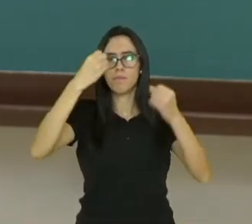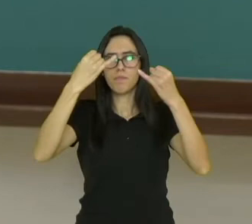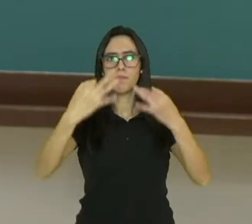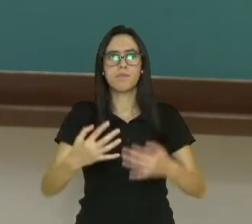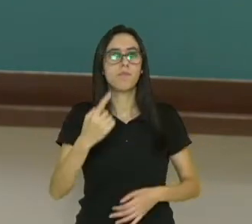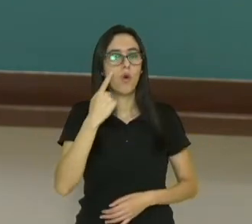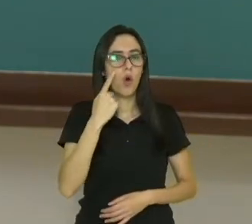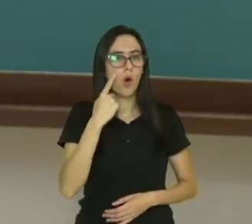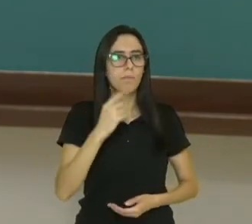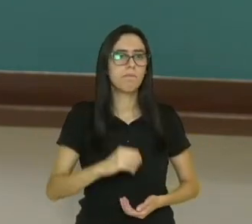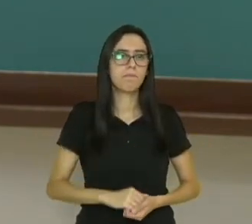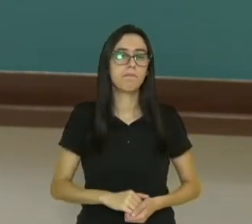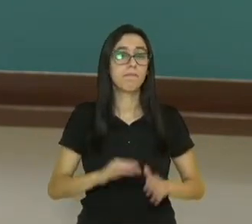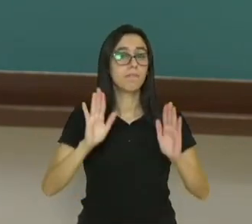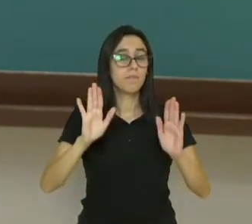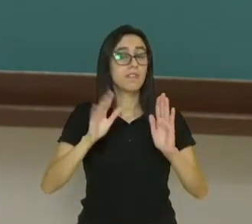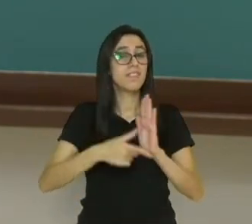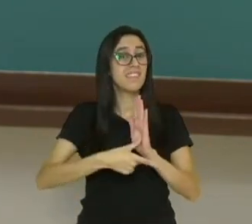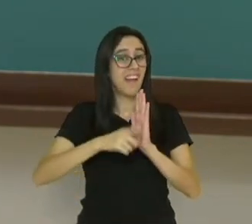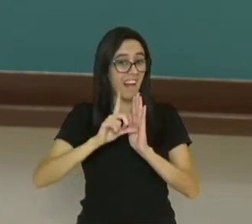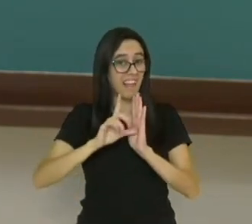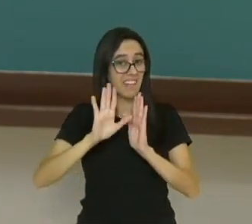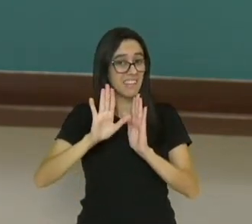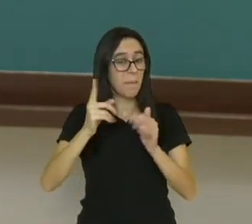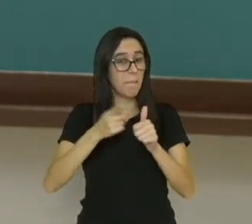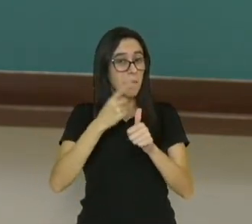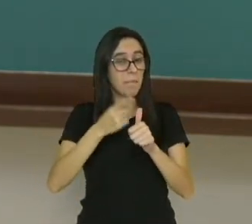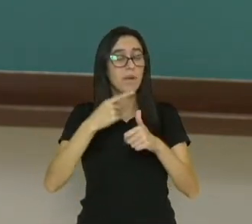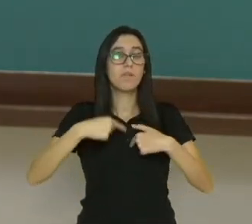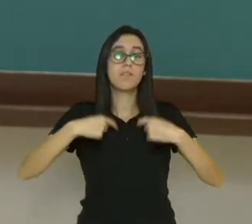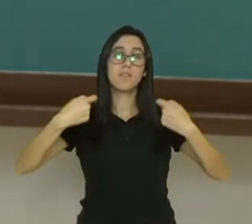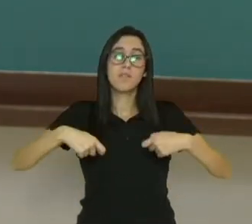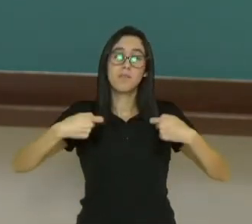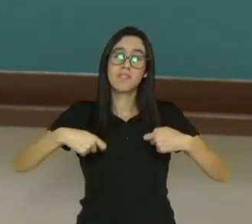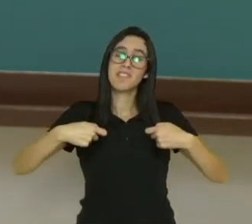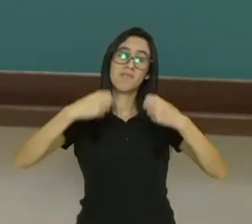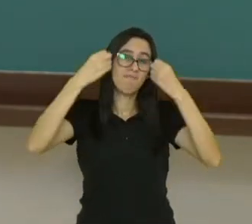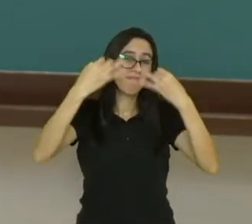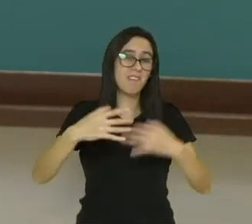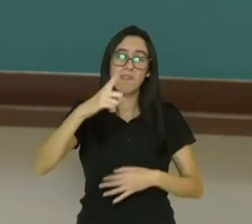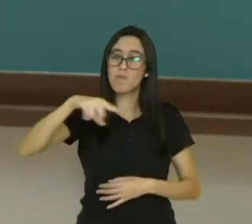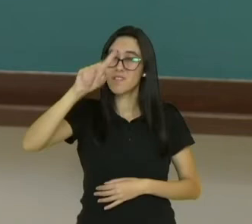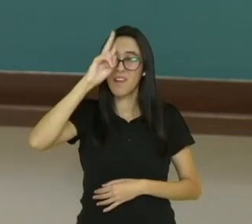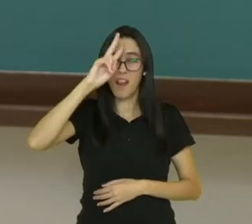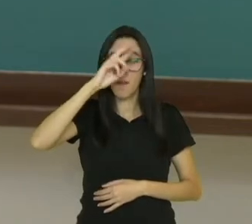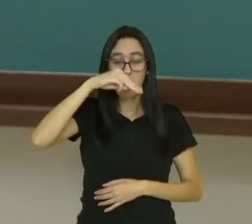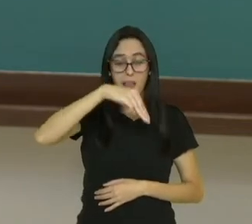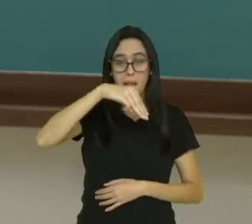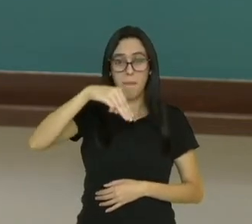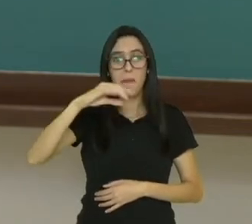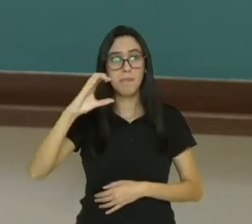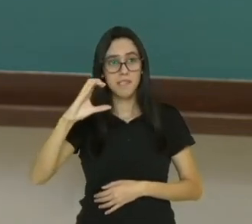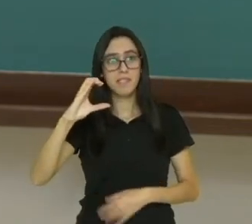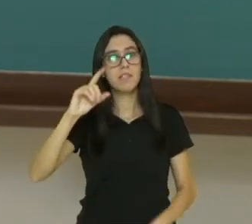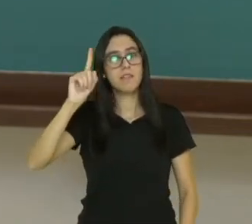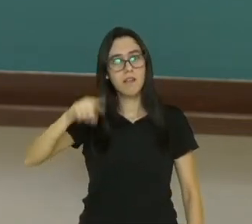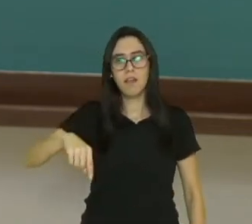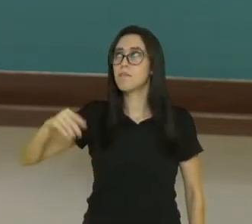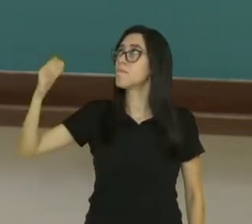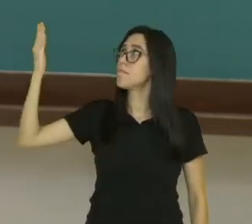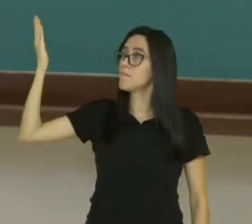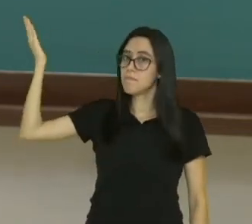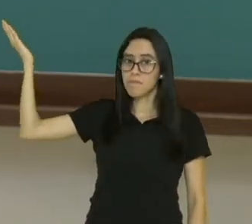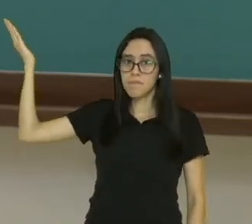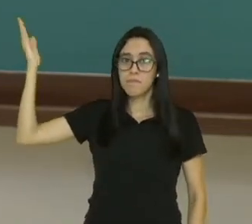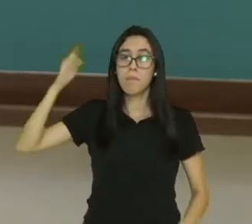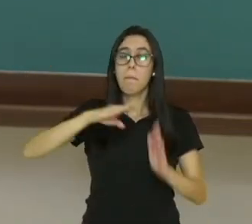ver como é que é? Mas antes disso eu preciso que vocês lembrem. Sempre que eu falar MMC, mínimo, vem de